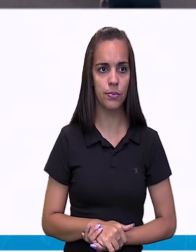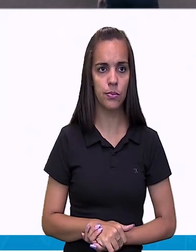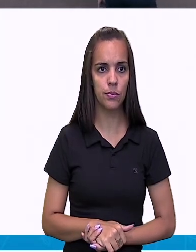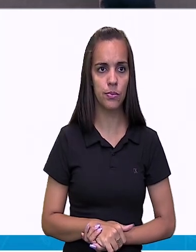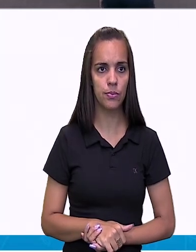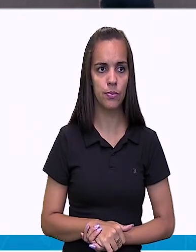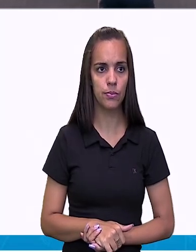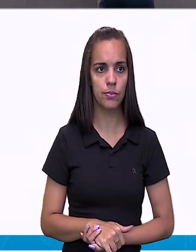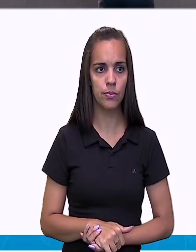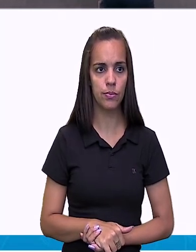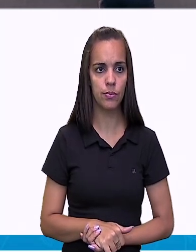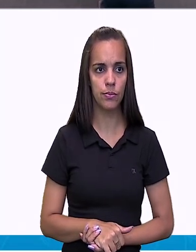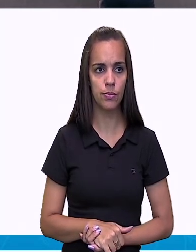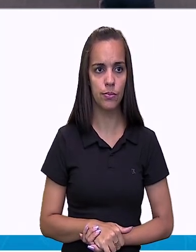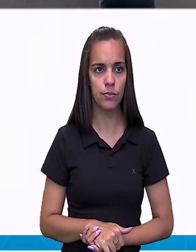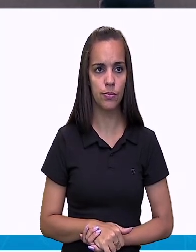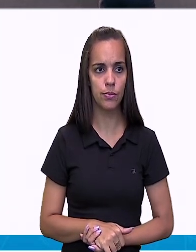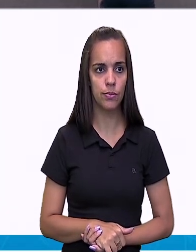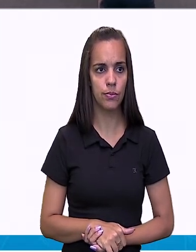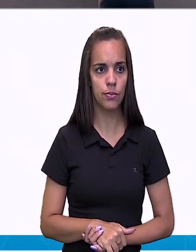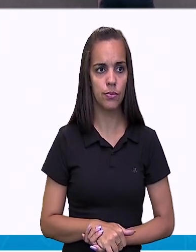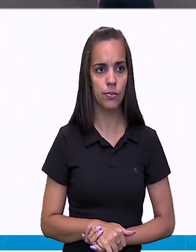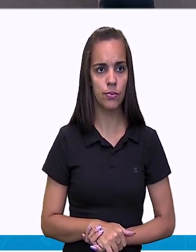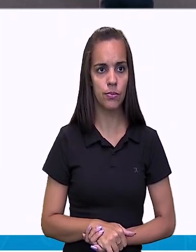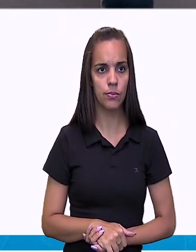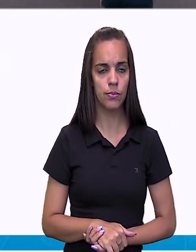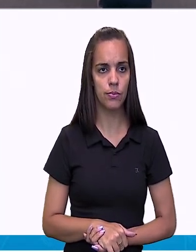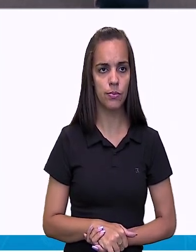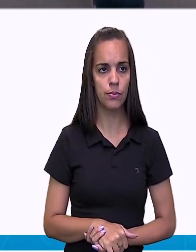Aqui vamos voltar com a caneta.